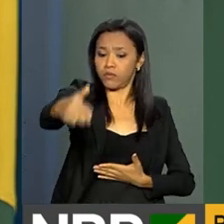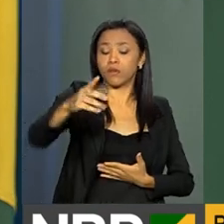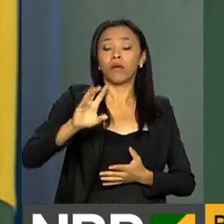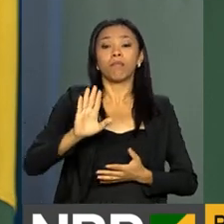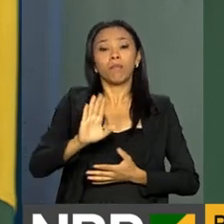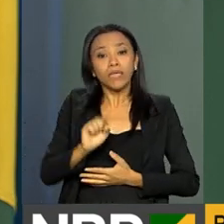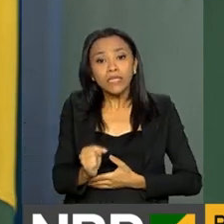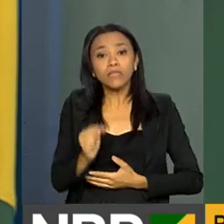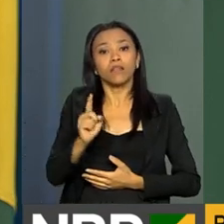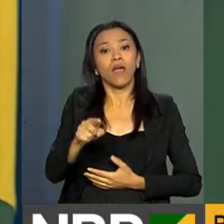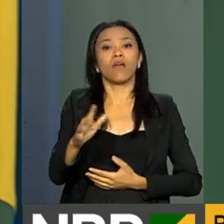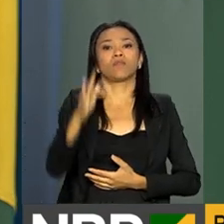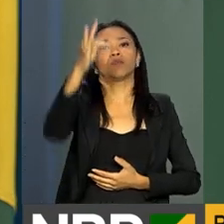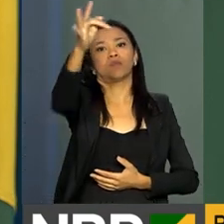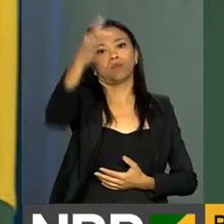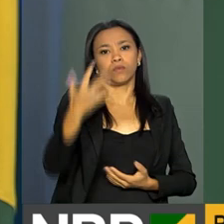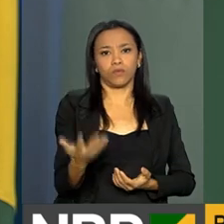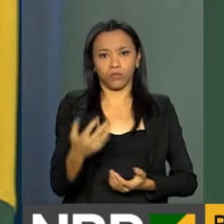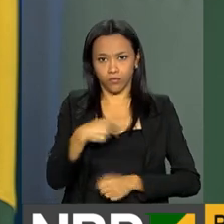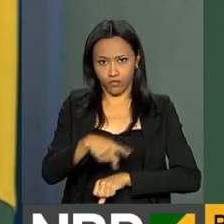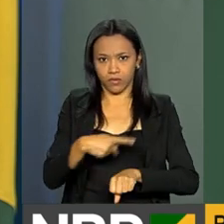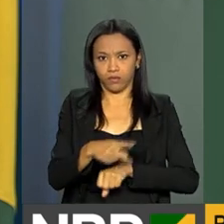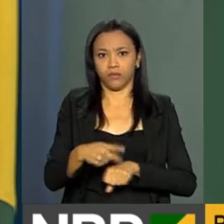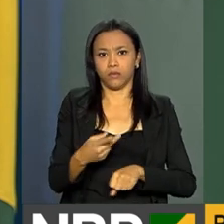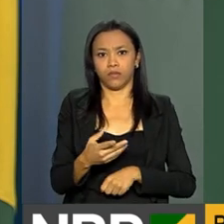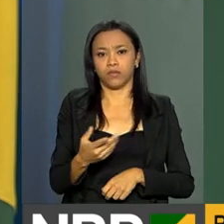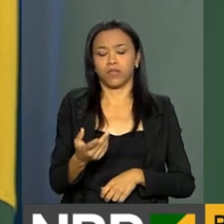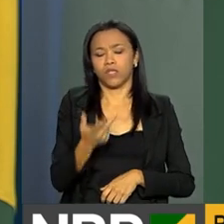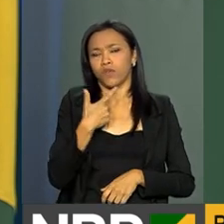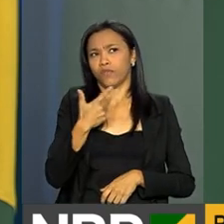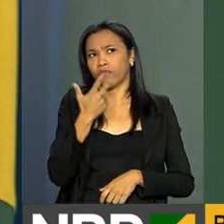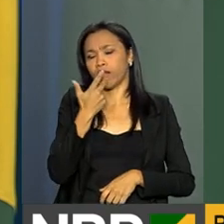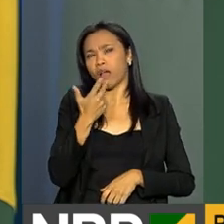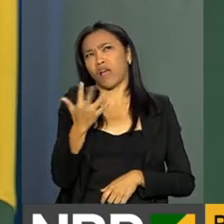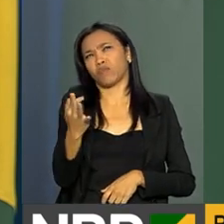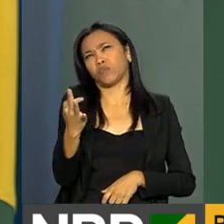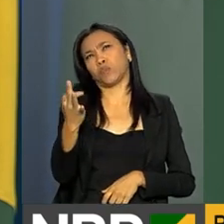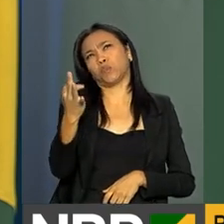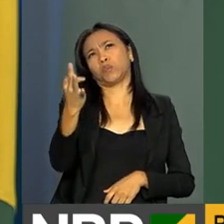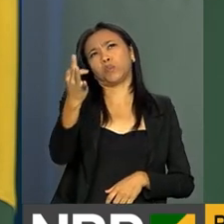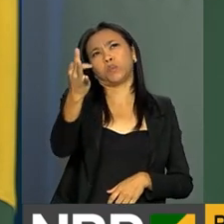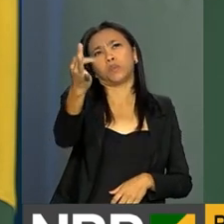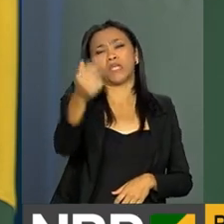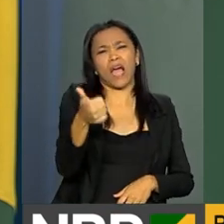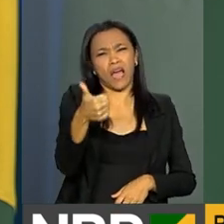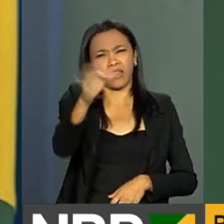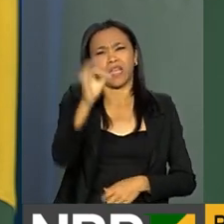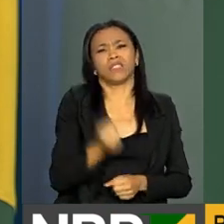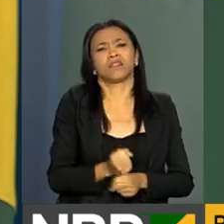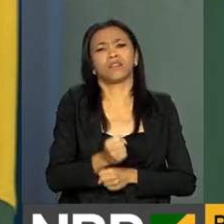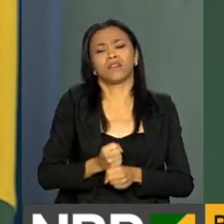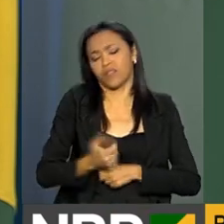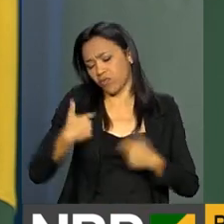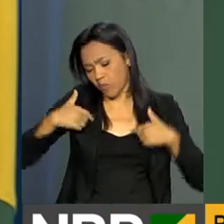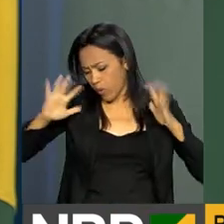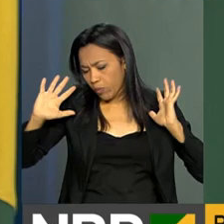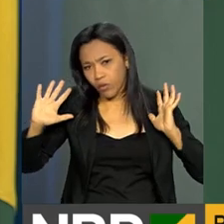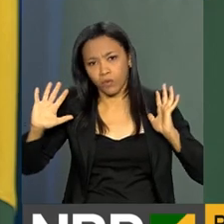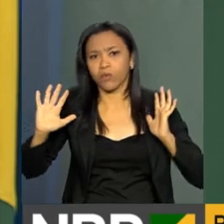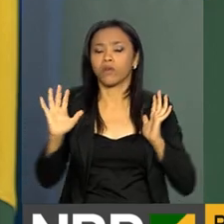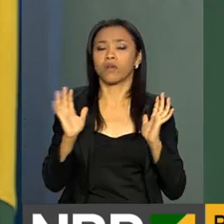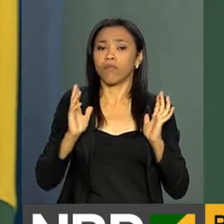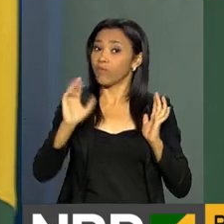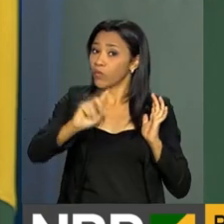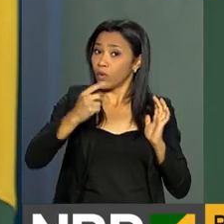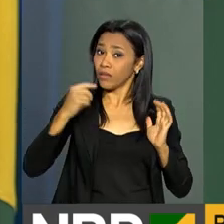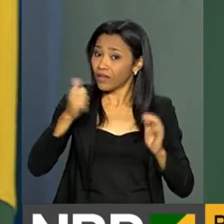muito próximo. Porque às vezes me dizem, o Temer não fala que é para o futuro, que as pessoas vão, se é para daqui a 10 anos, então não é comigo. Mas não é daqui a